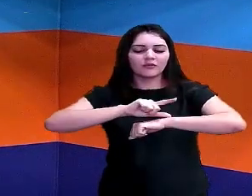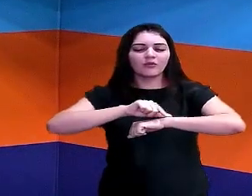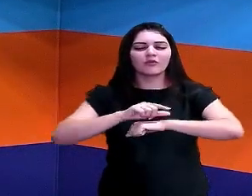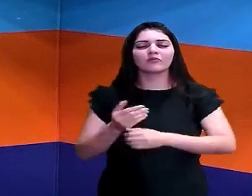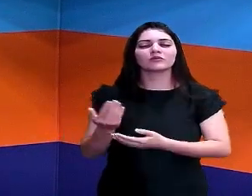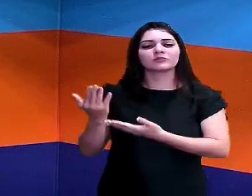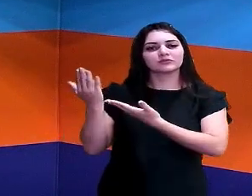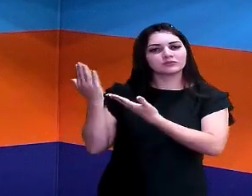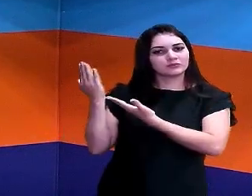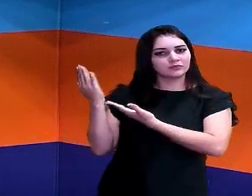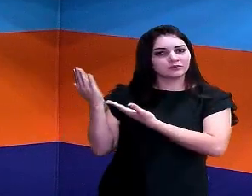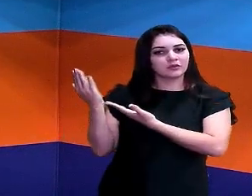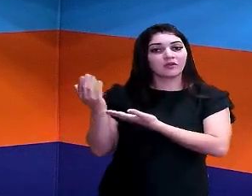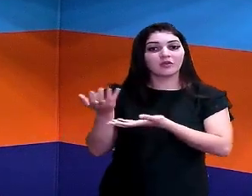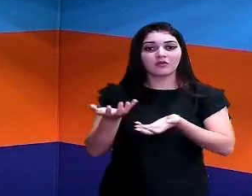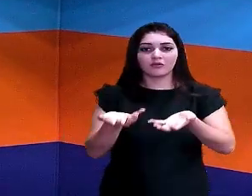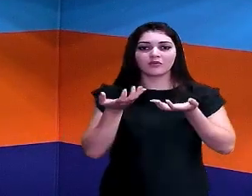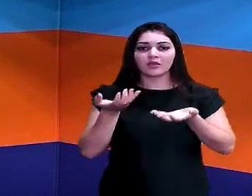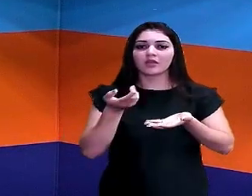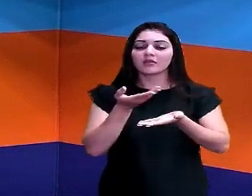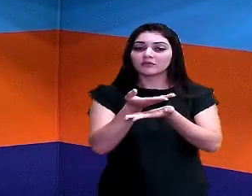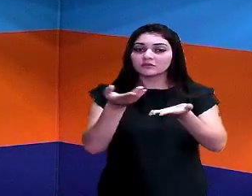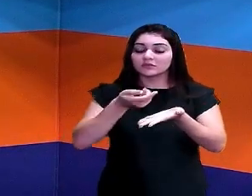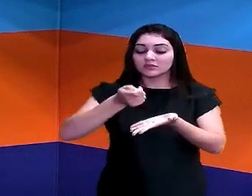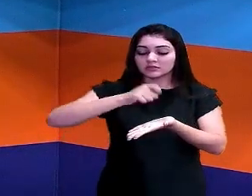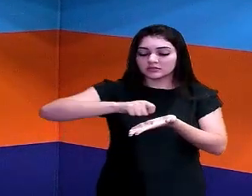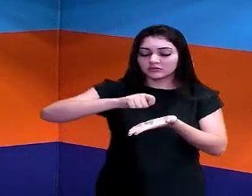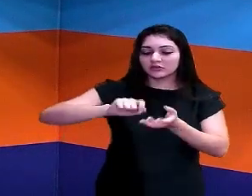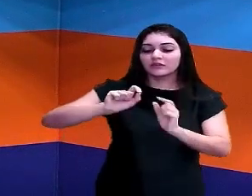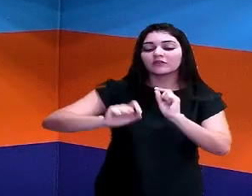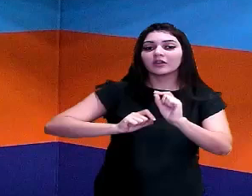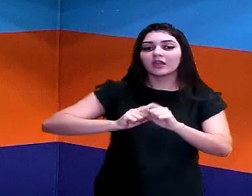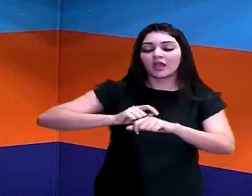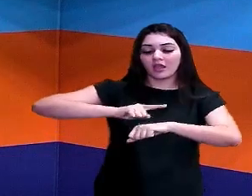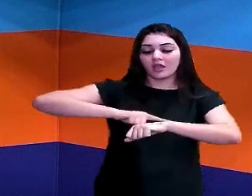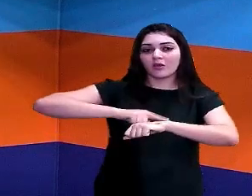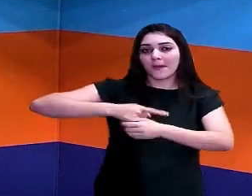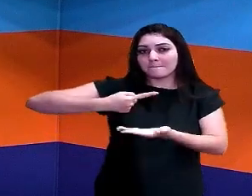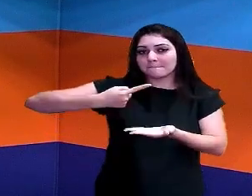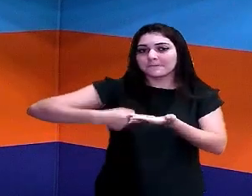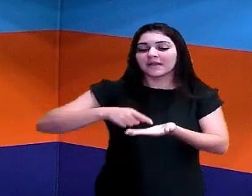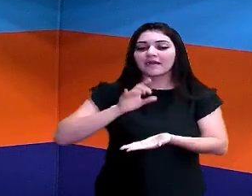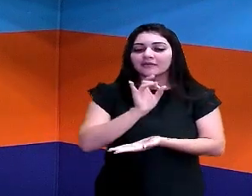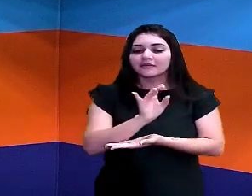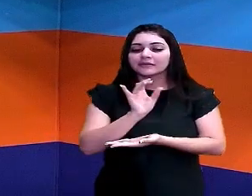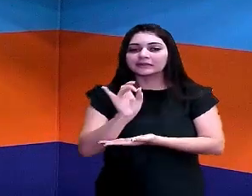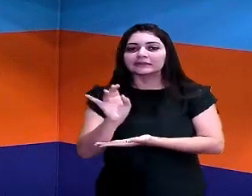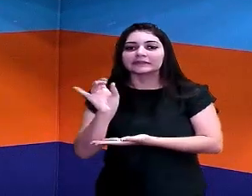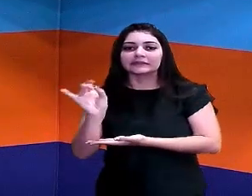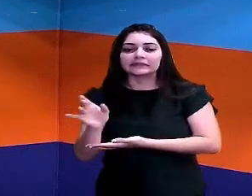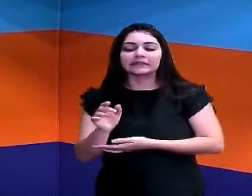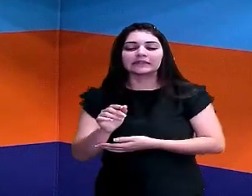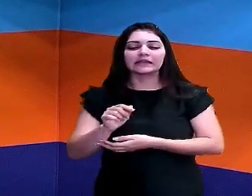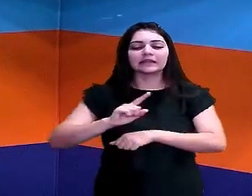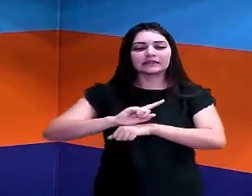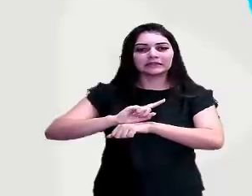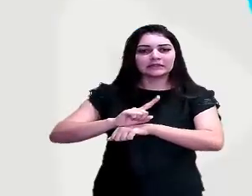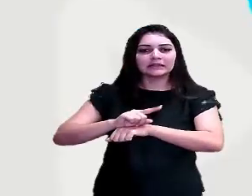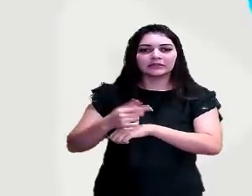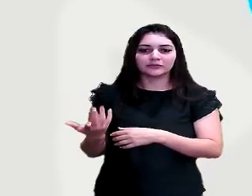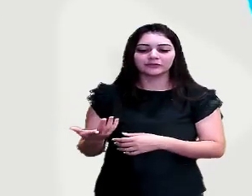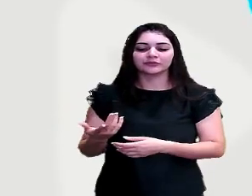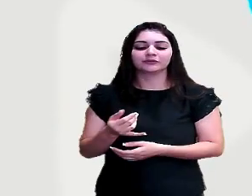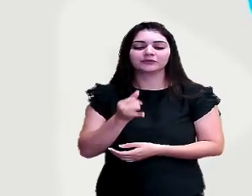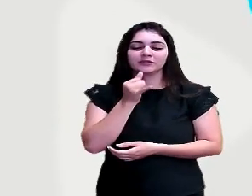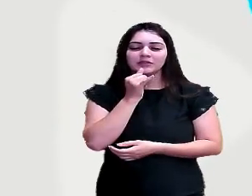eu quero que você escreva a hora que está marcada em cada relógio, Como esse relógio é